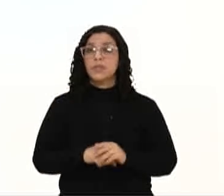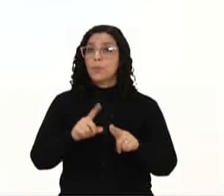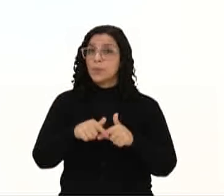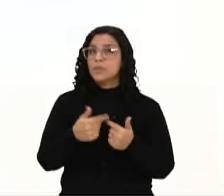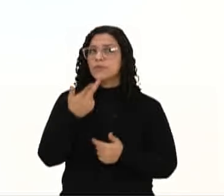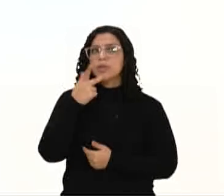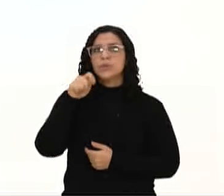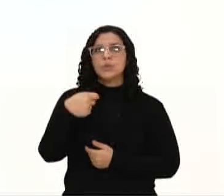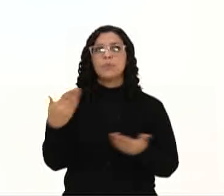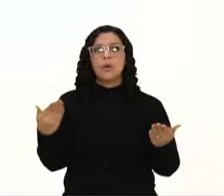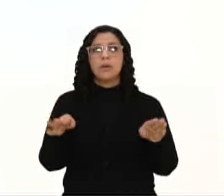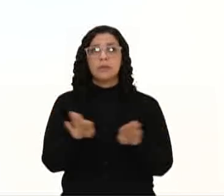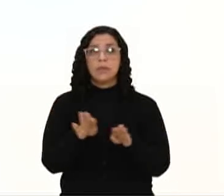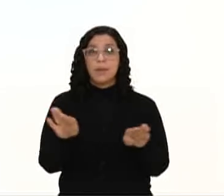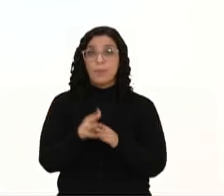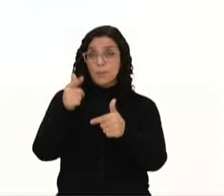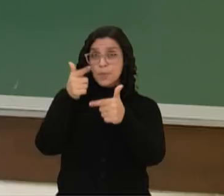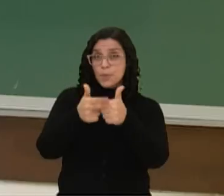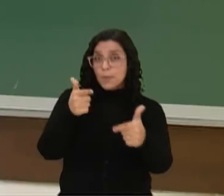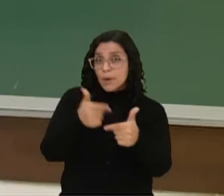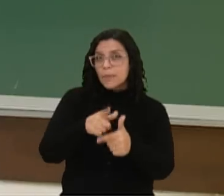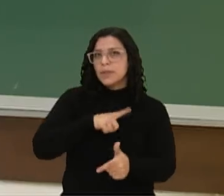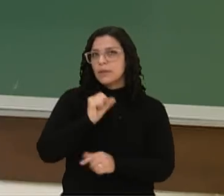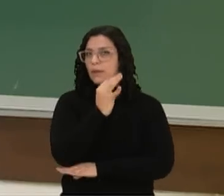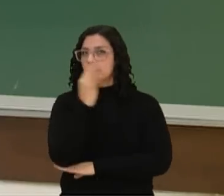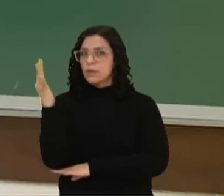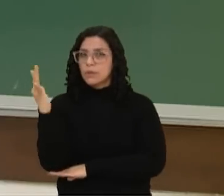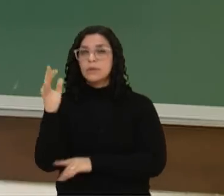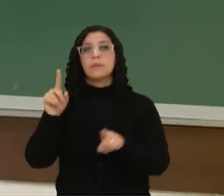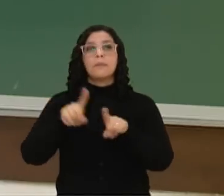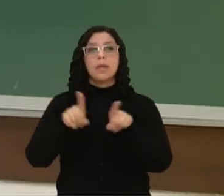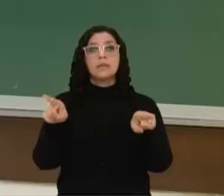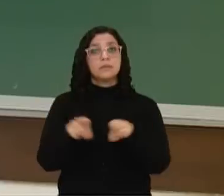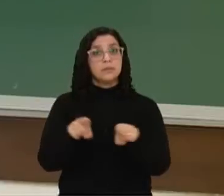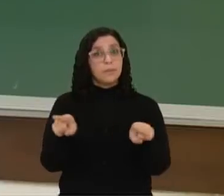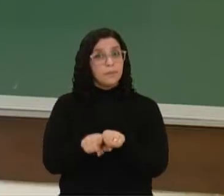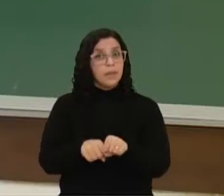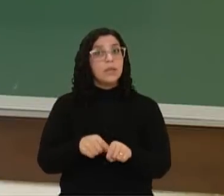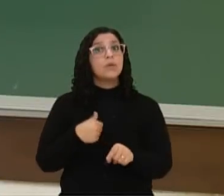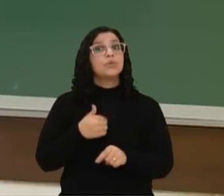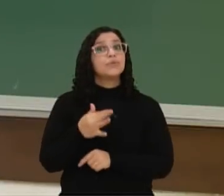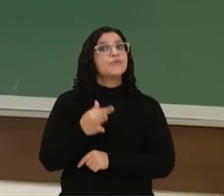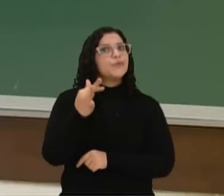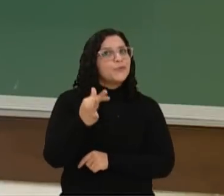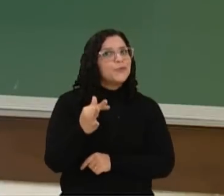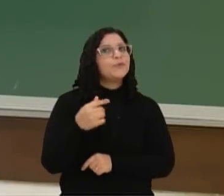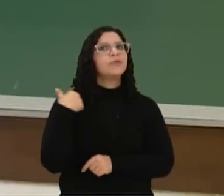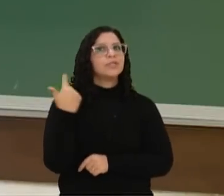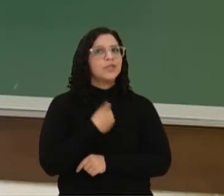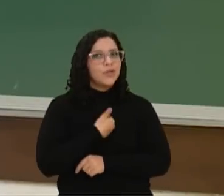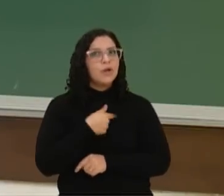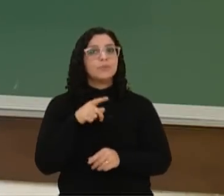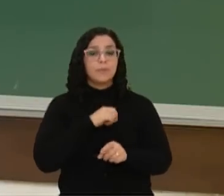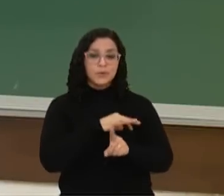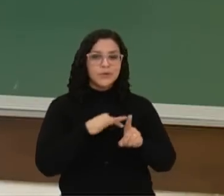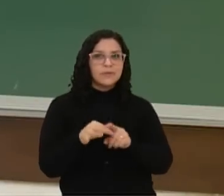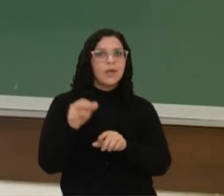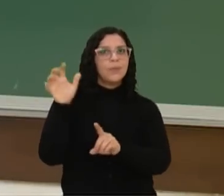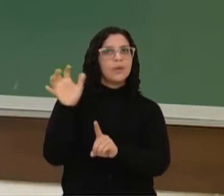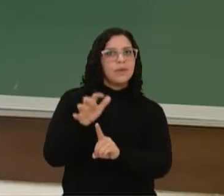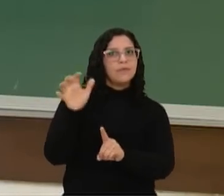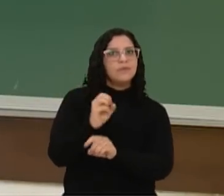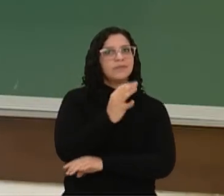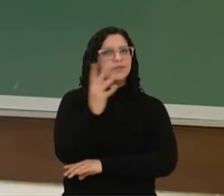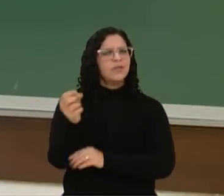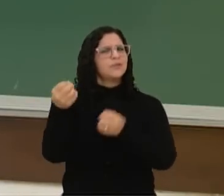Diz respeito não apenas a problemas relacionados à natureza, mas às problemáticas decorrentes da ação social, que é tudo